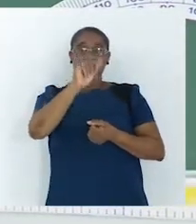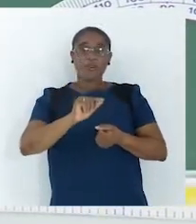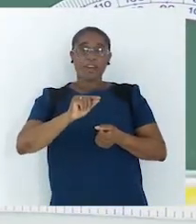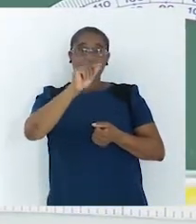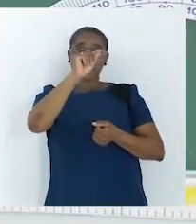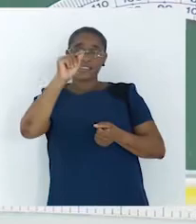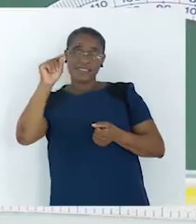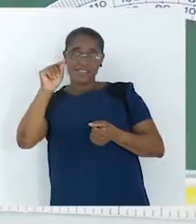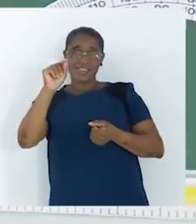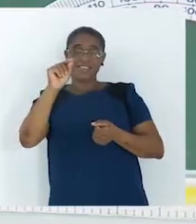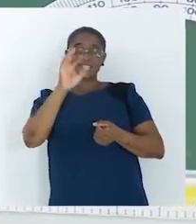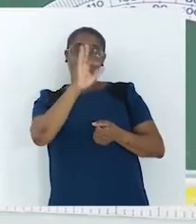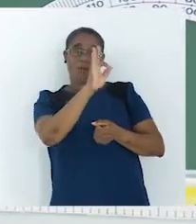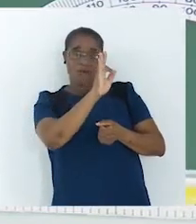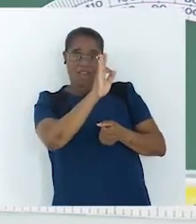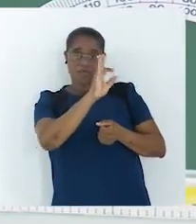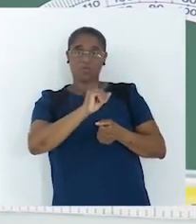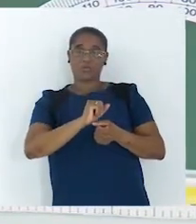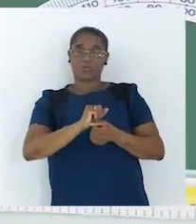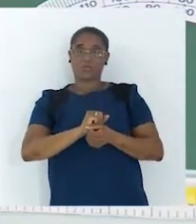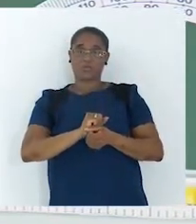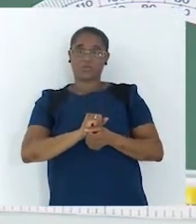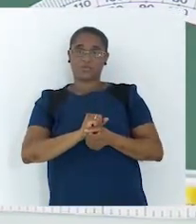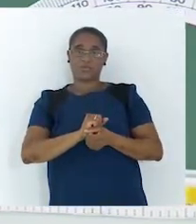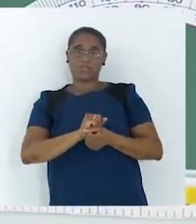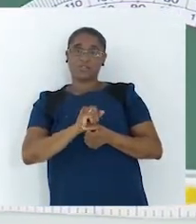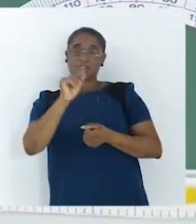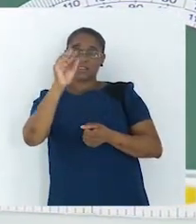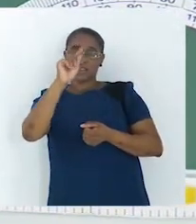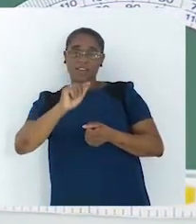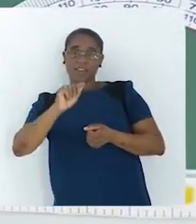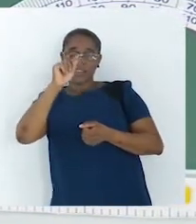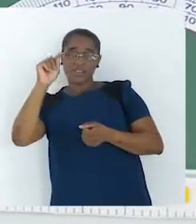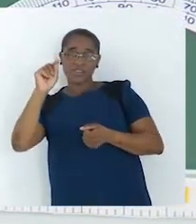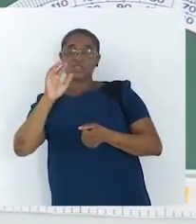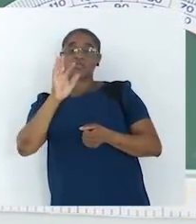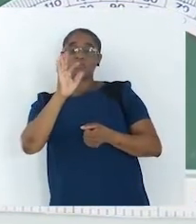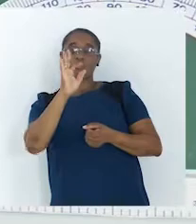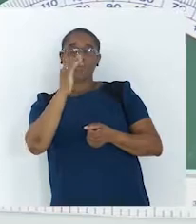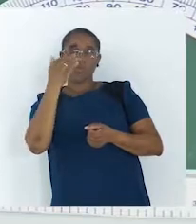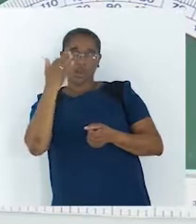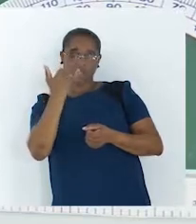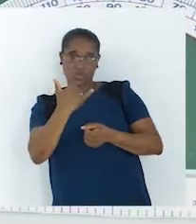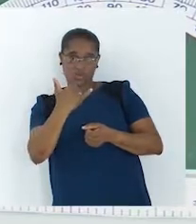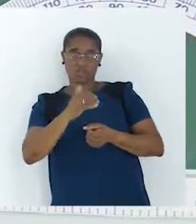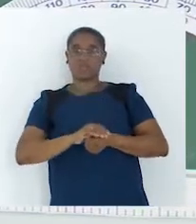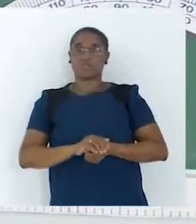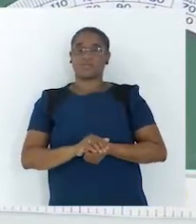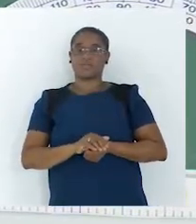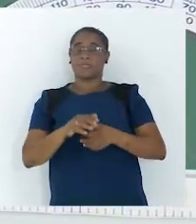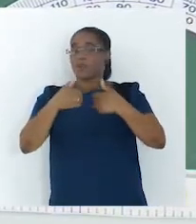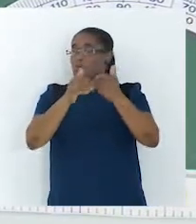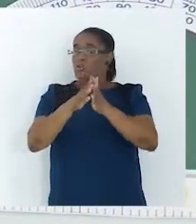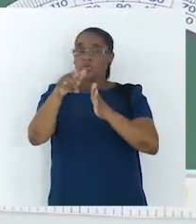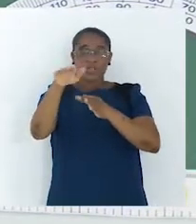raízes quatro de raiz quadrada de noções tudo